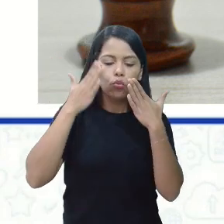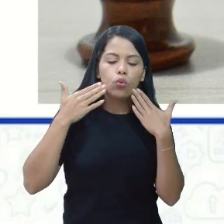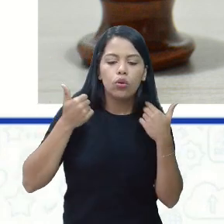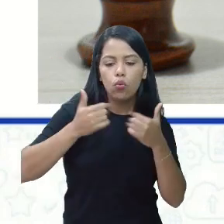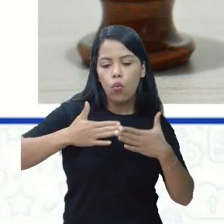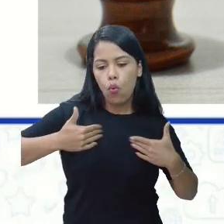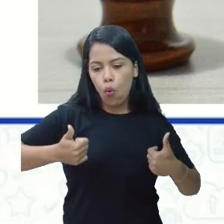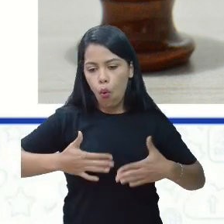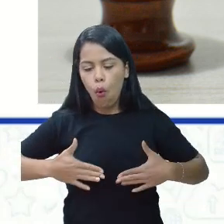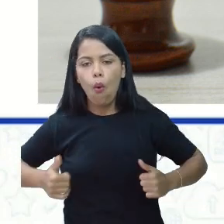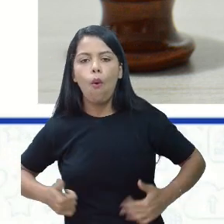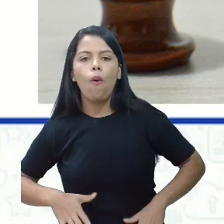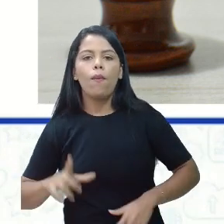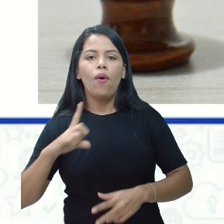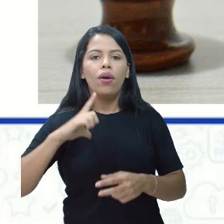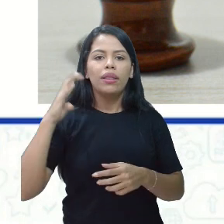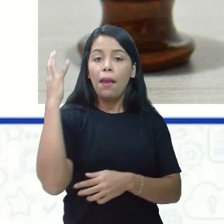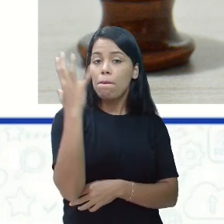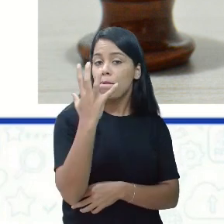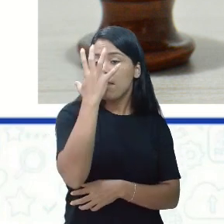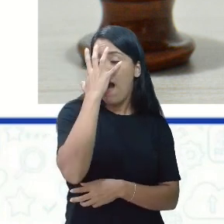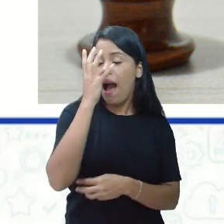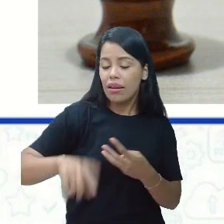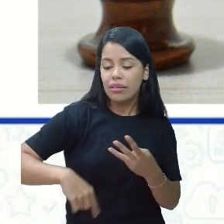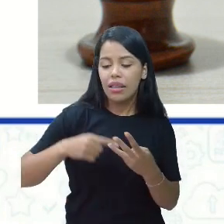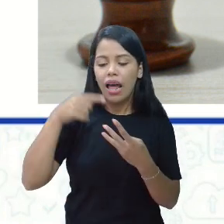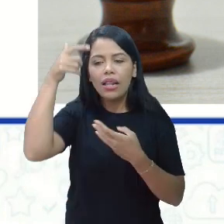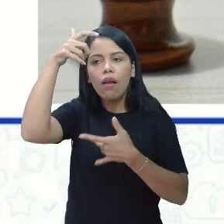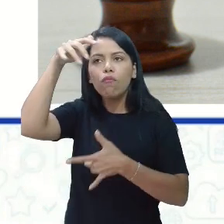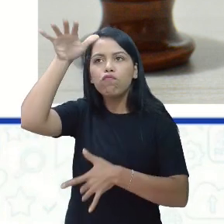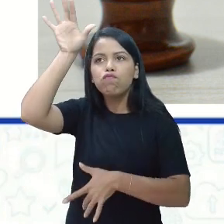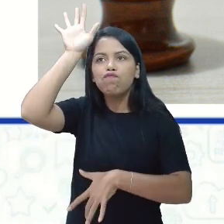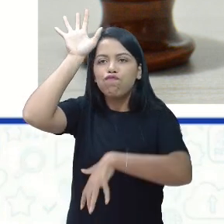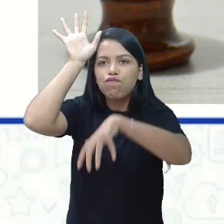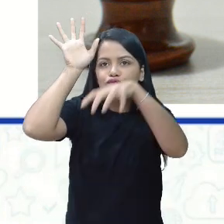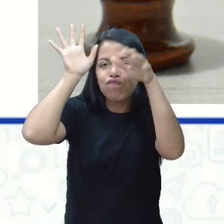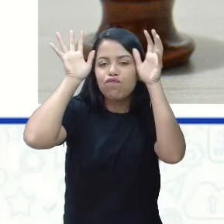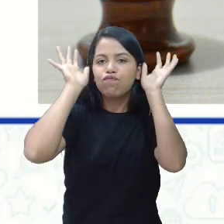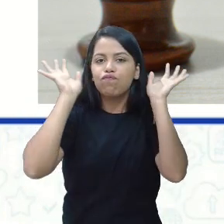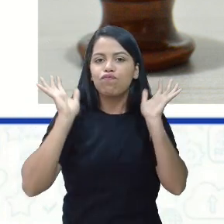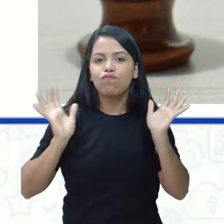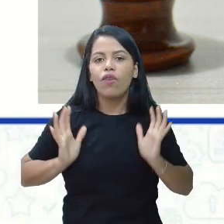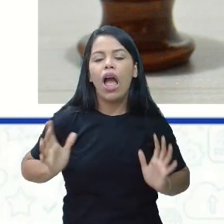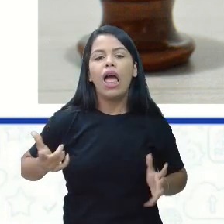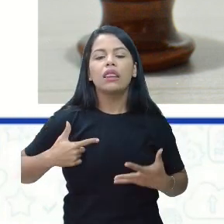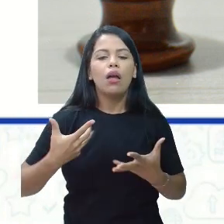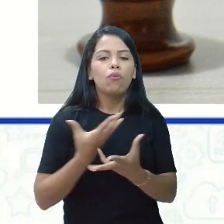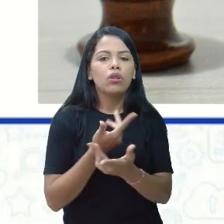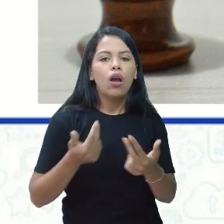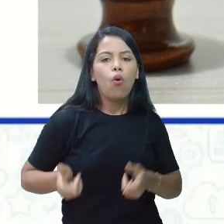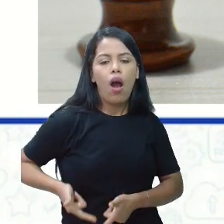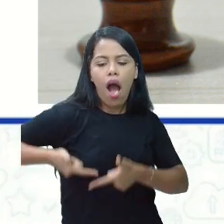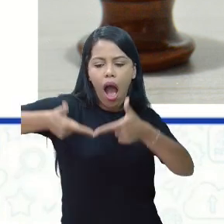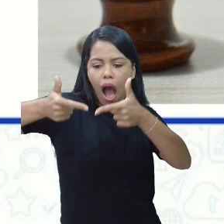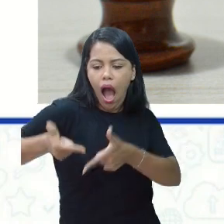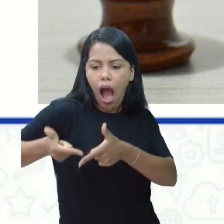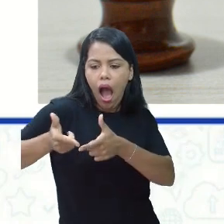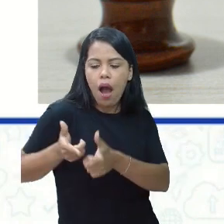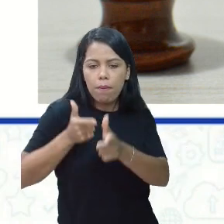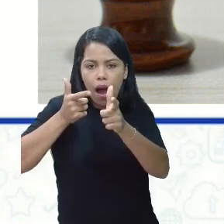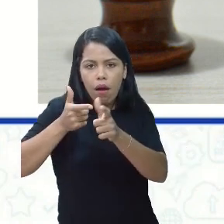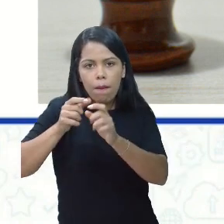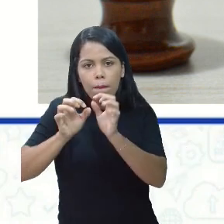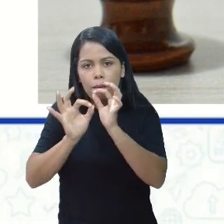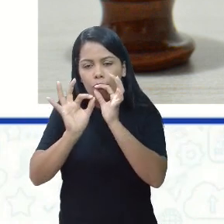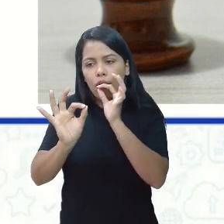a cestaria, tem a arte plumária, os adornos, os acessórios, as armas, os instrumentos musicais,